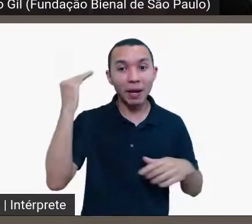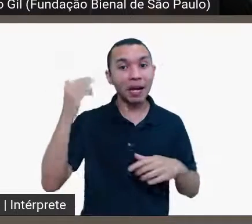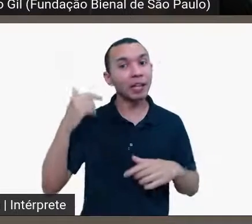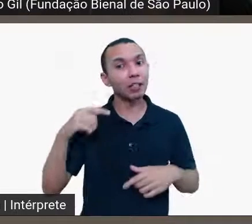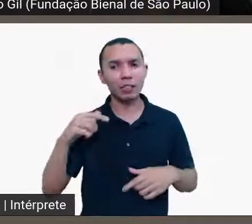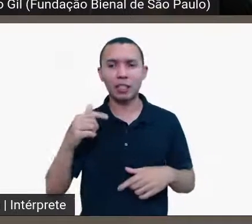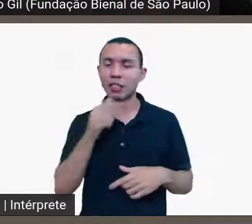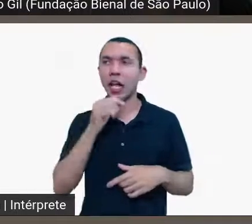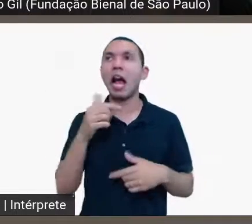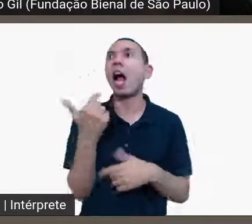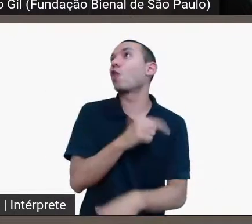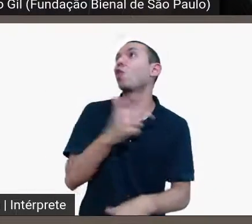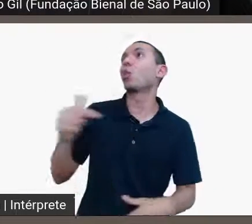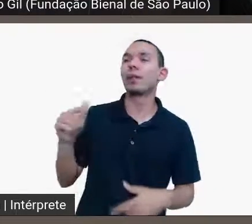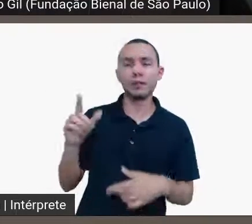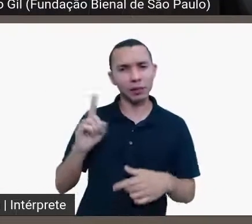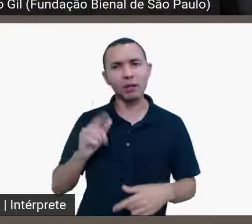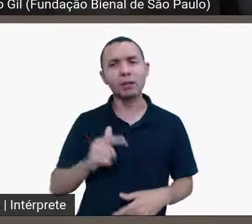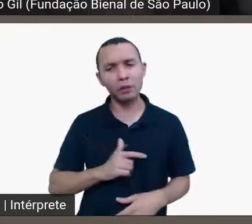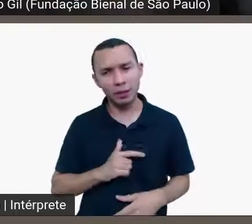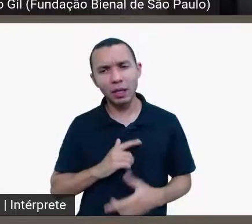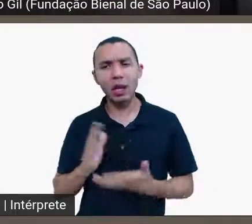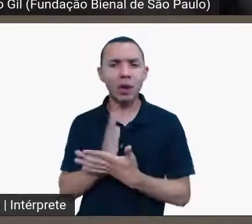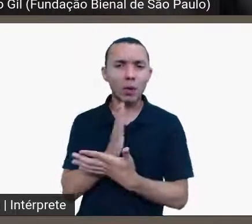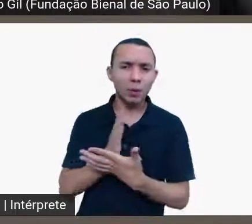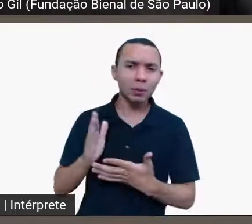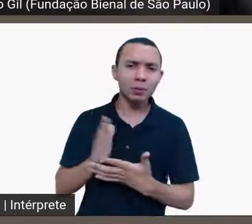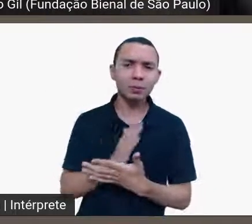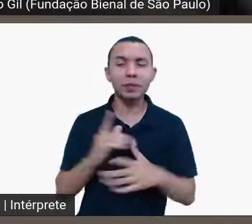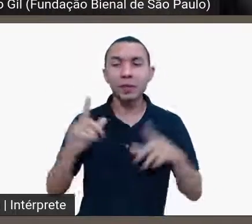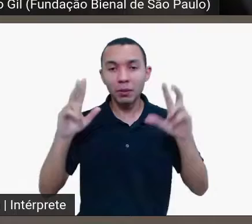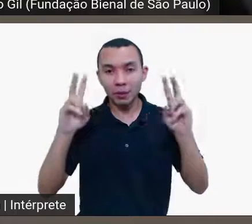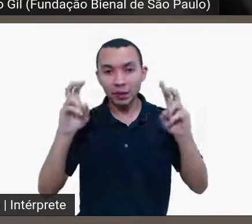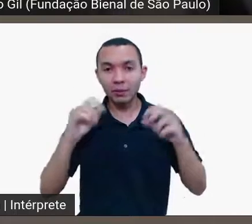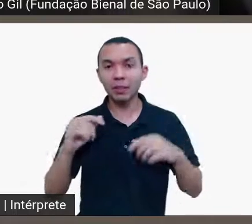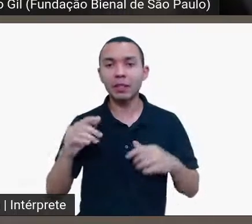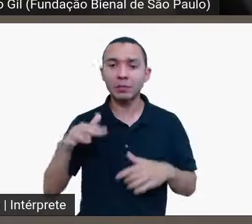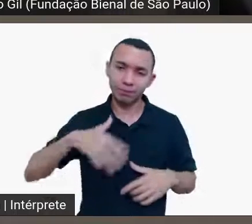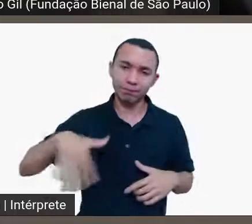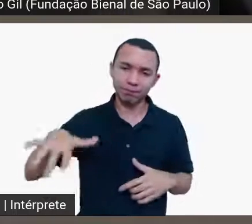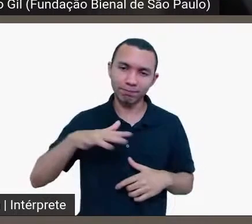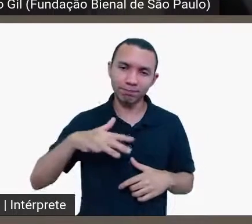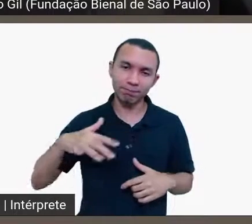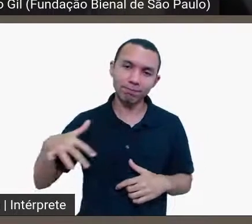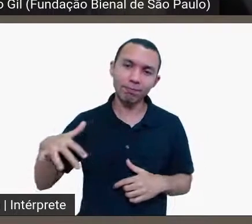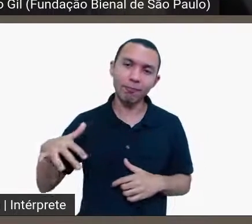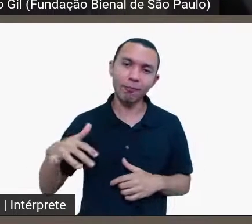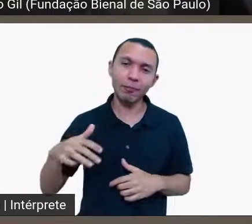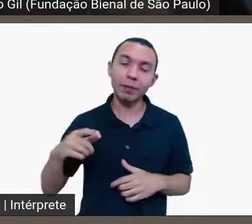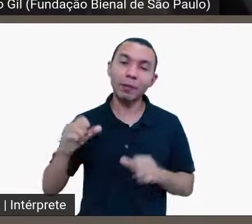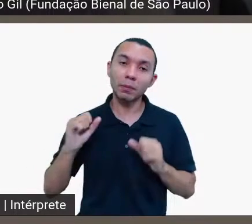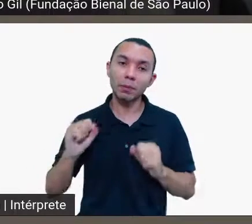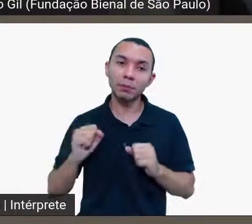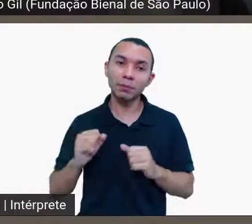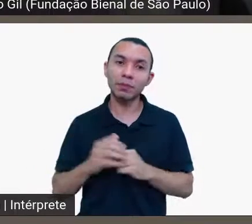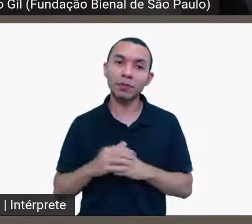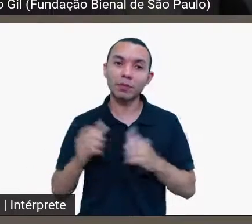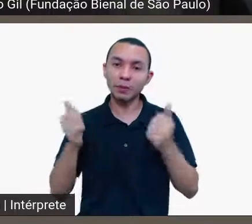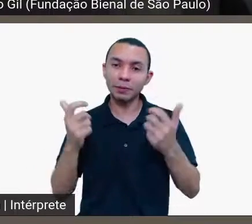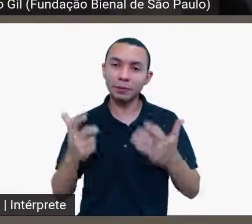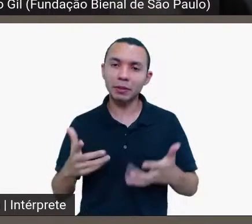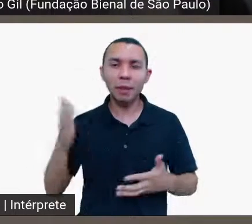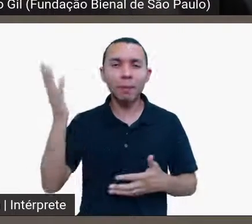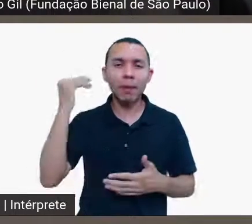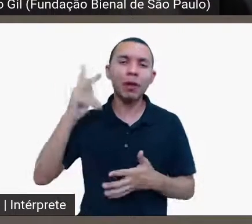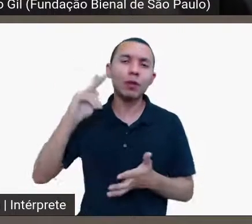E aí, eu não sei se você poderia, talvez em linhas muito gerais, explicar um pouco o que era que acontecia, né?